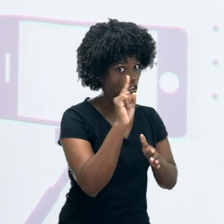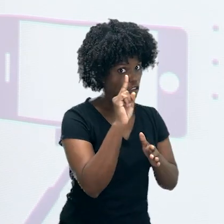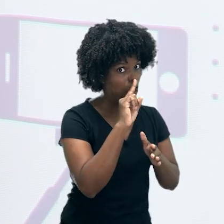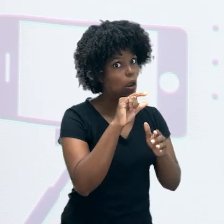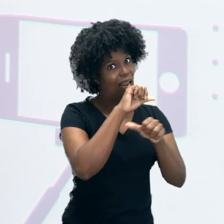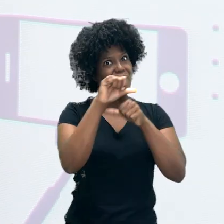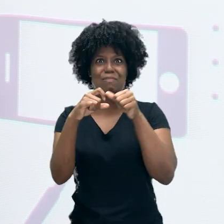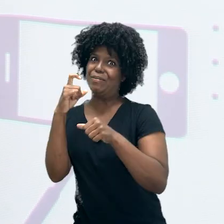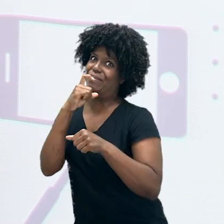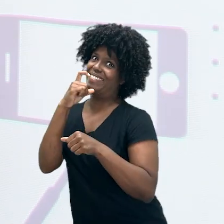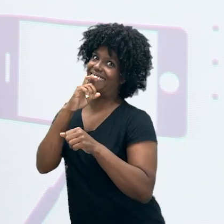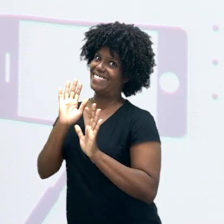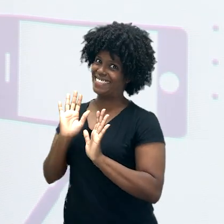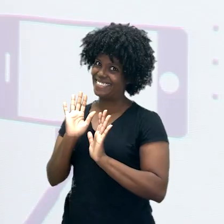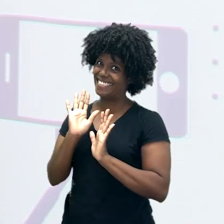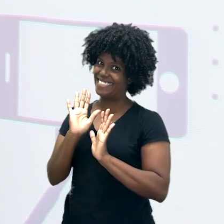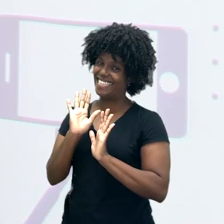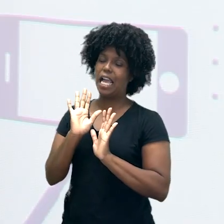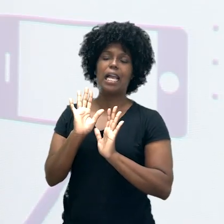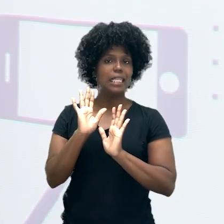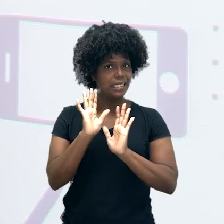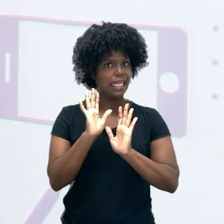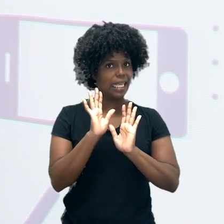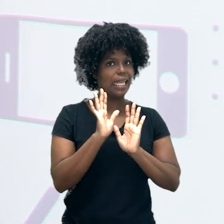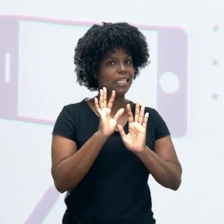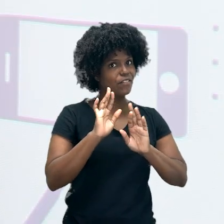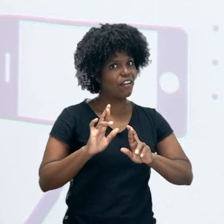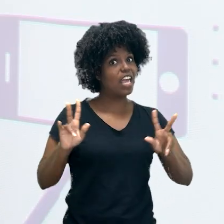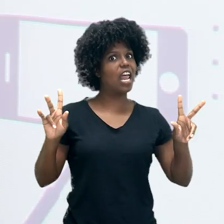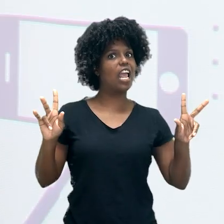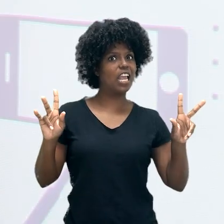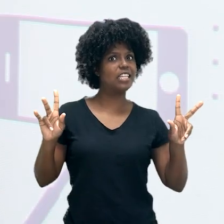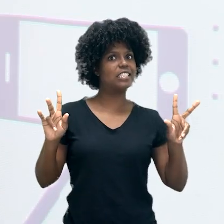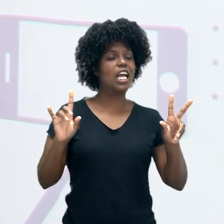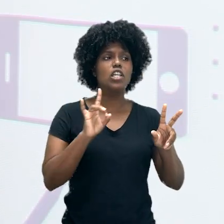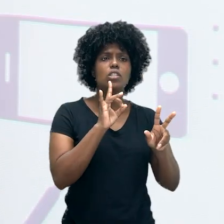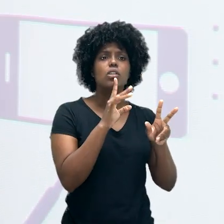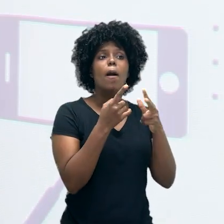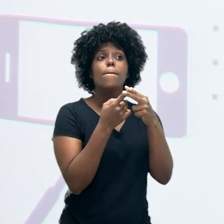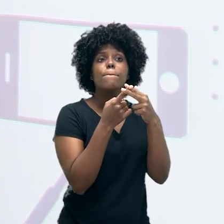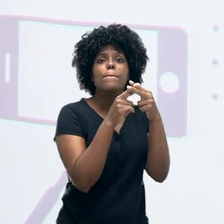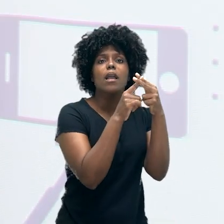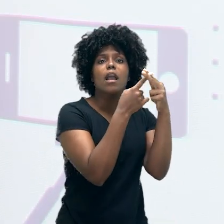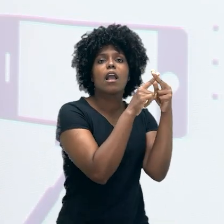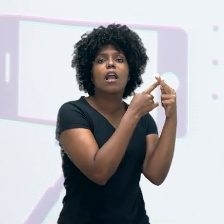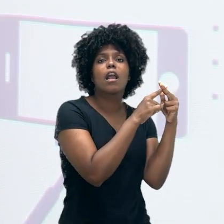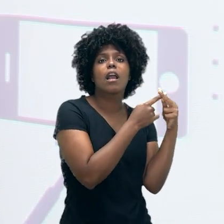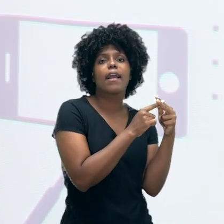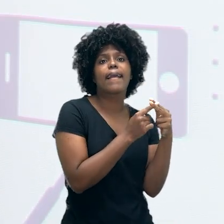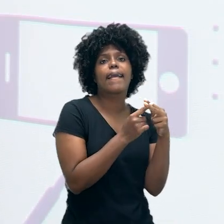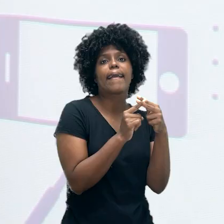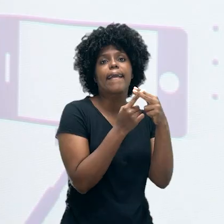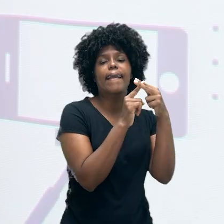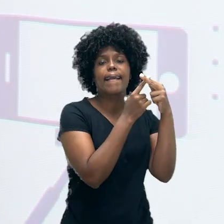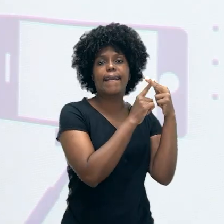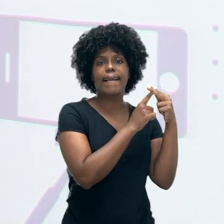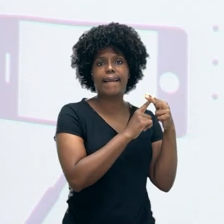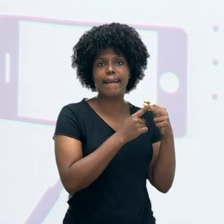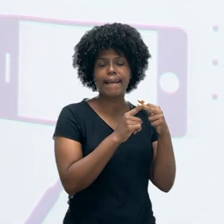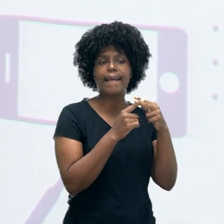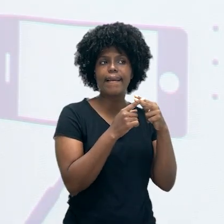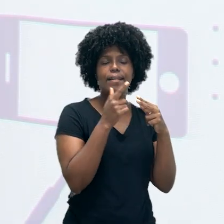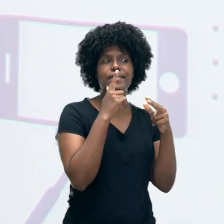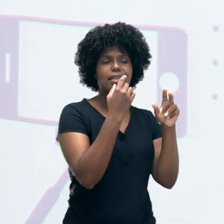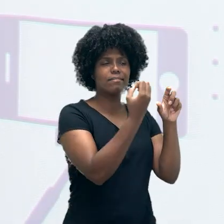gente está alterando a realidade, a gente já vai para a manipulação, né? De fazer esses pequenos retoques na realidade, mas